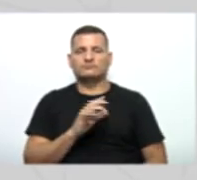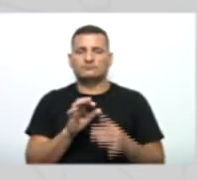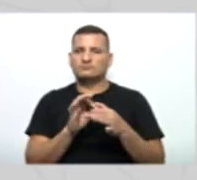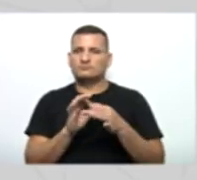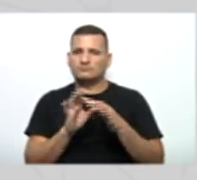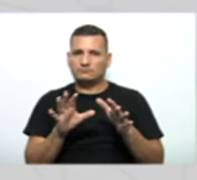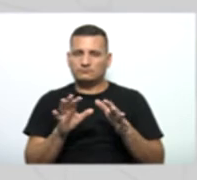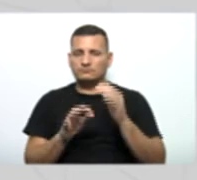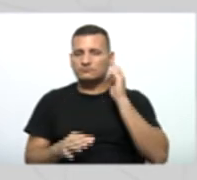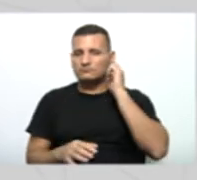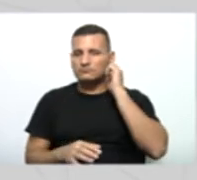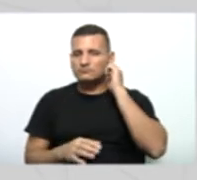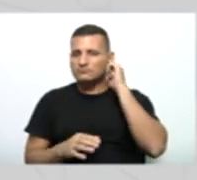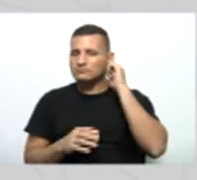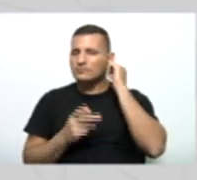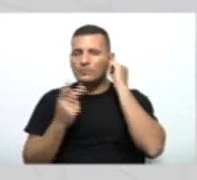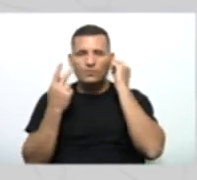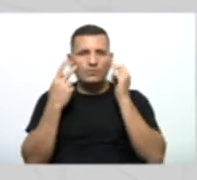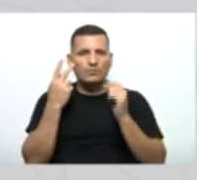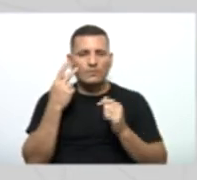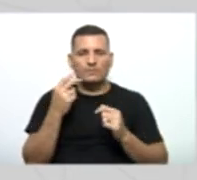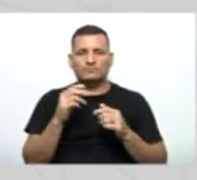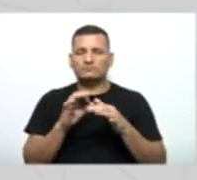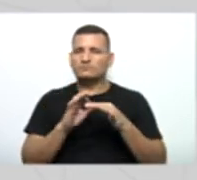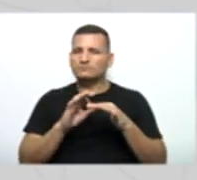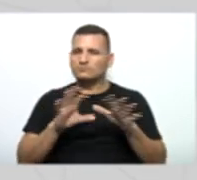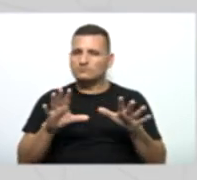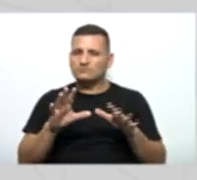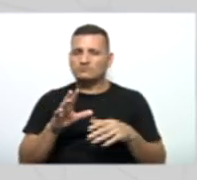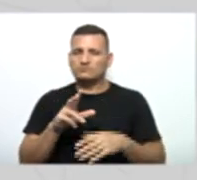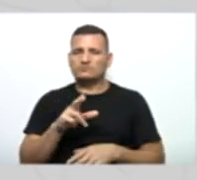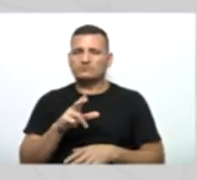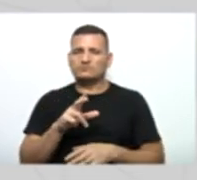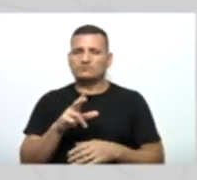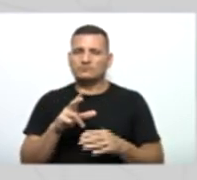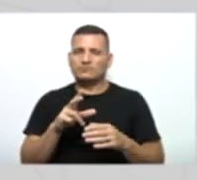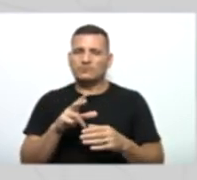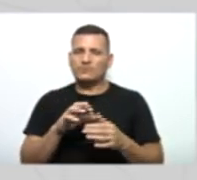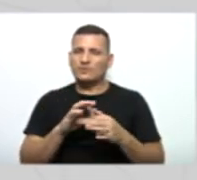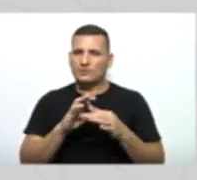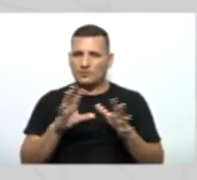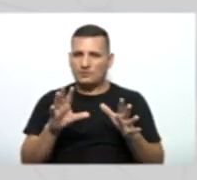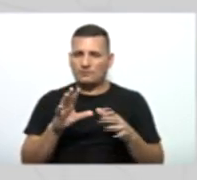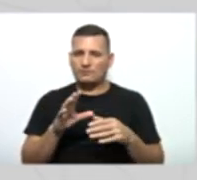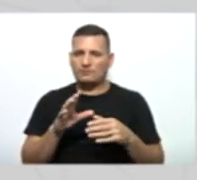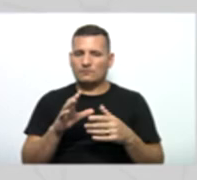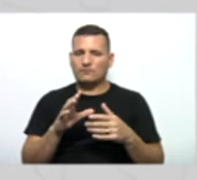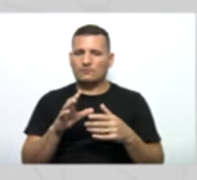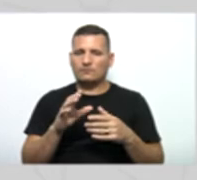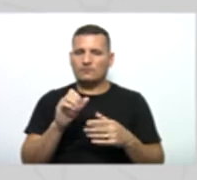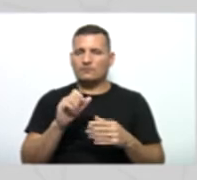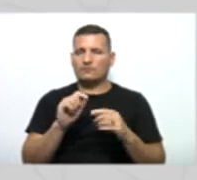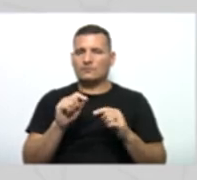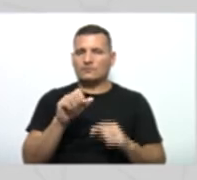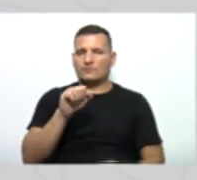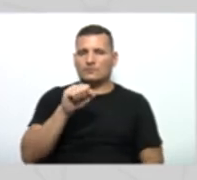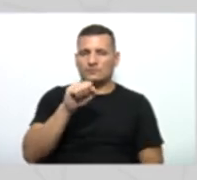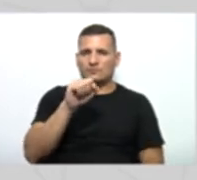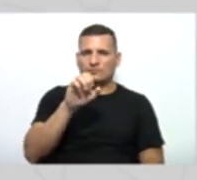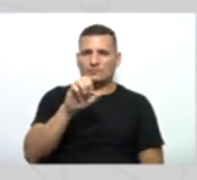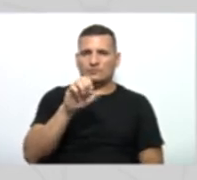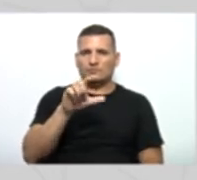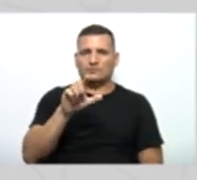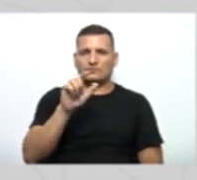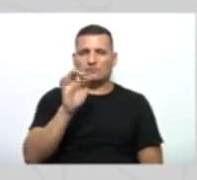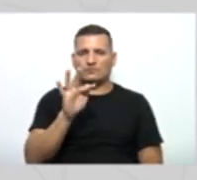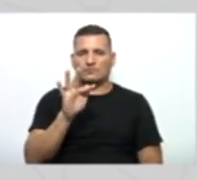normal de um atributo público, que nós criamos aí em alguns dos exemplos anteriores. Self, que nós utilizamos